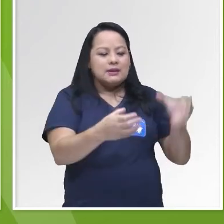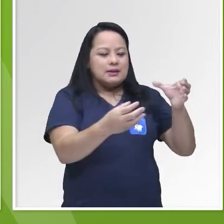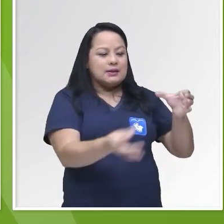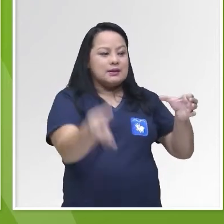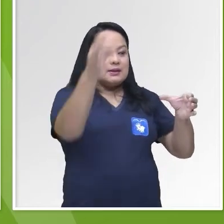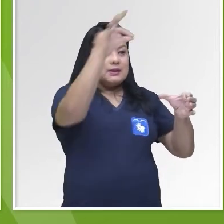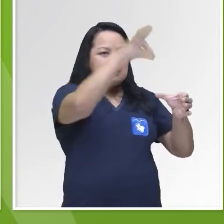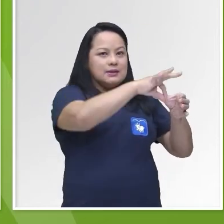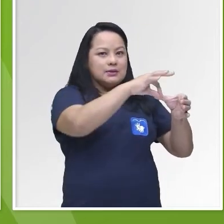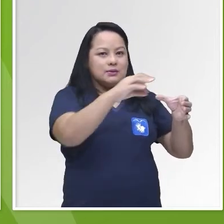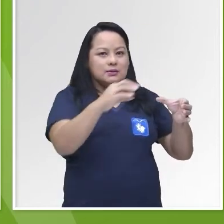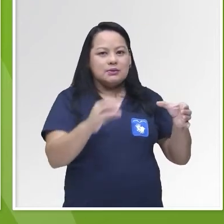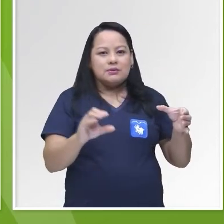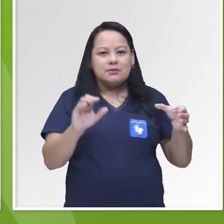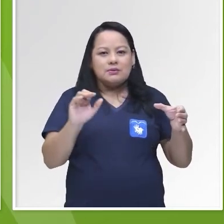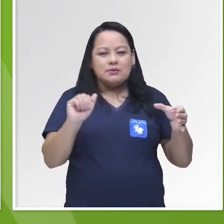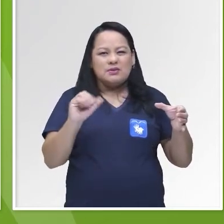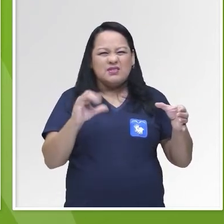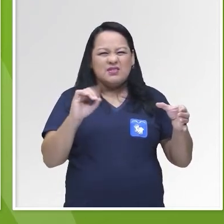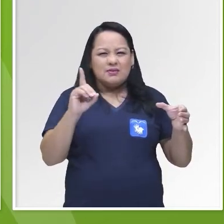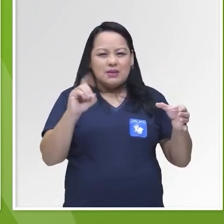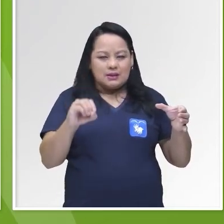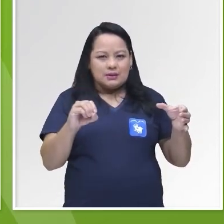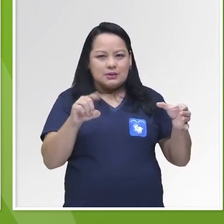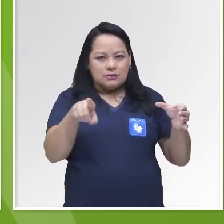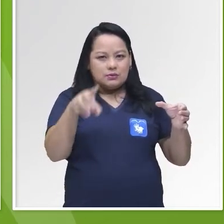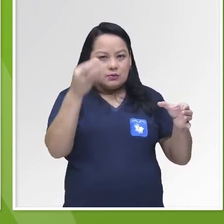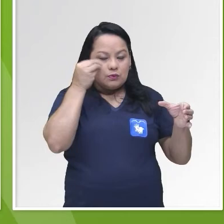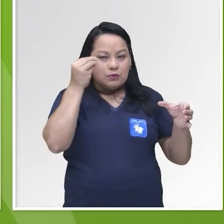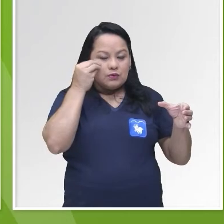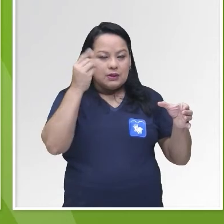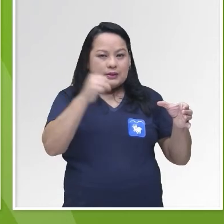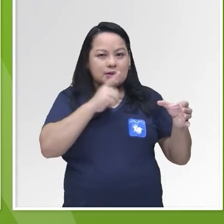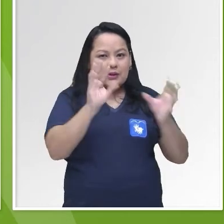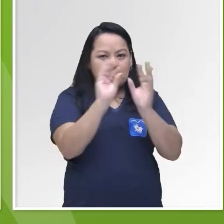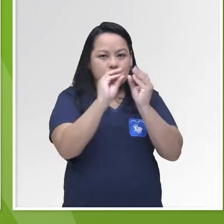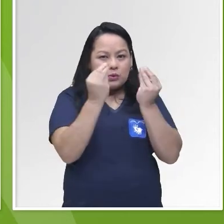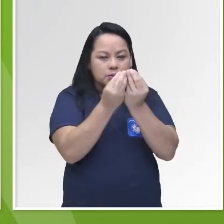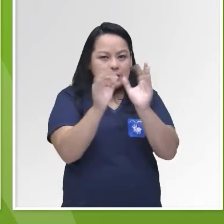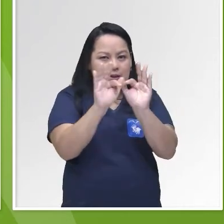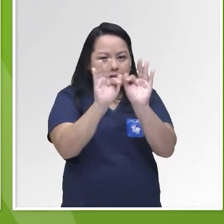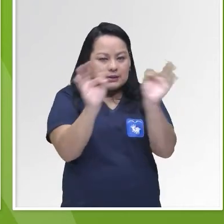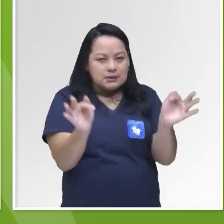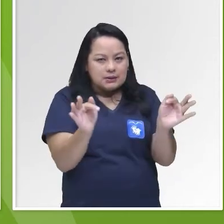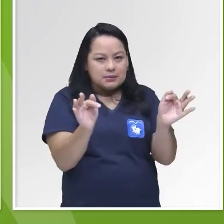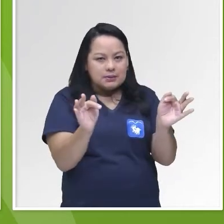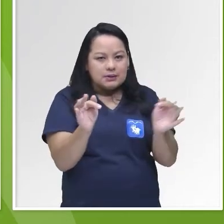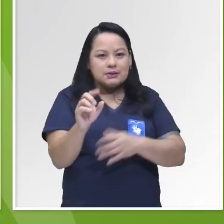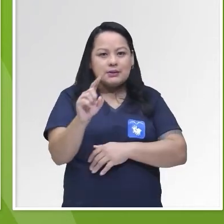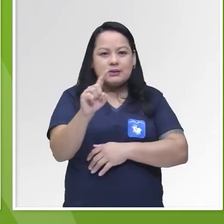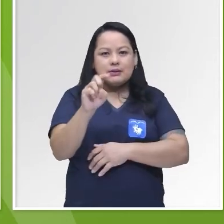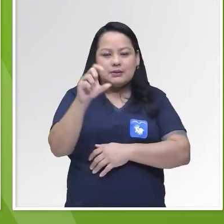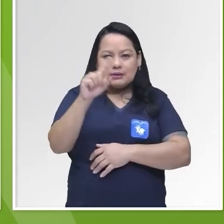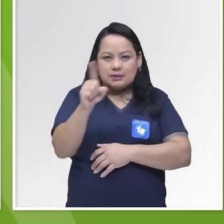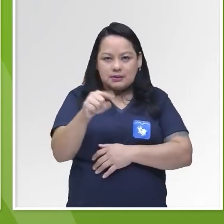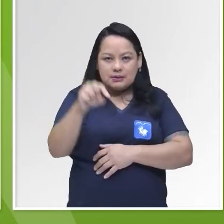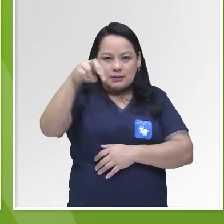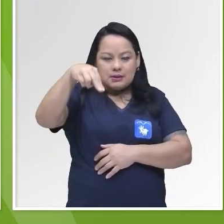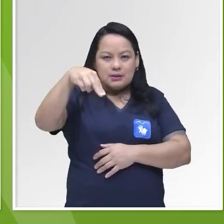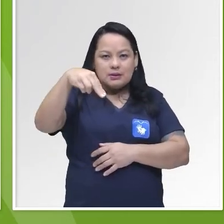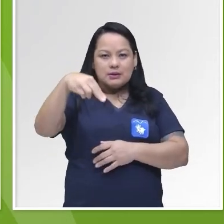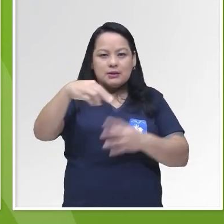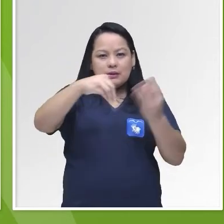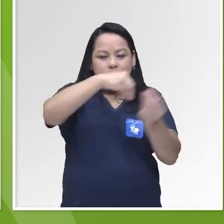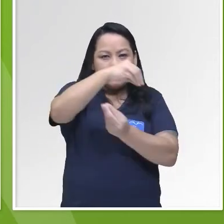ácido clorídrico. Observe que você tem uma substância simples, o zinco, reagindo com